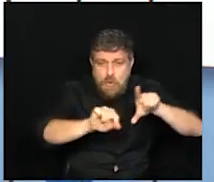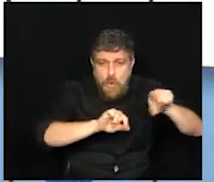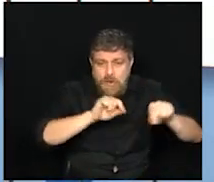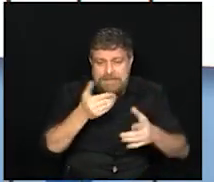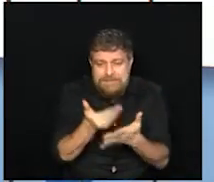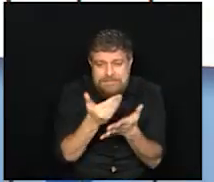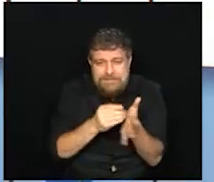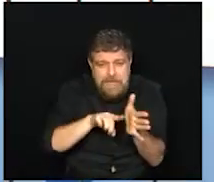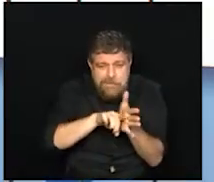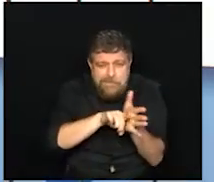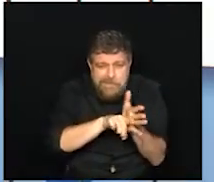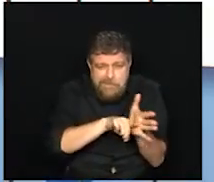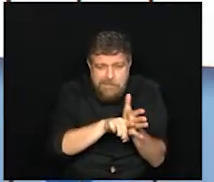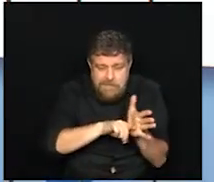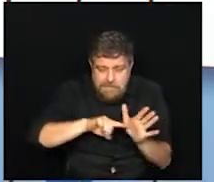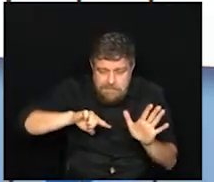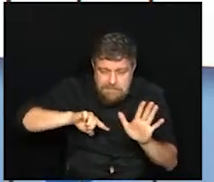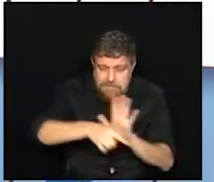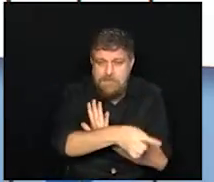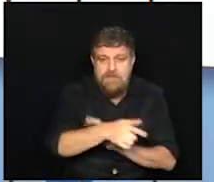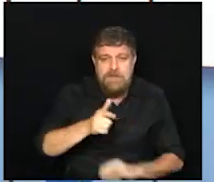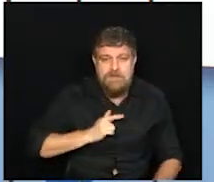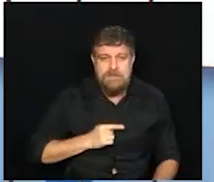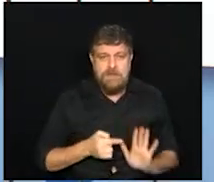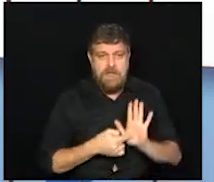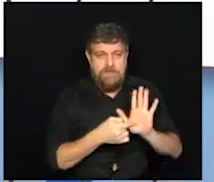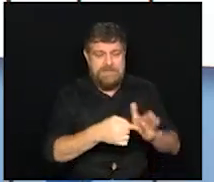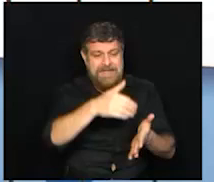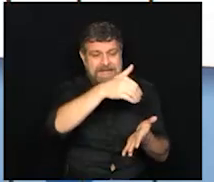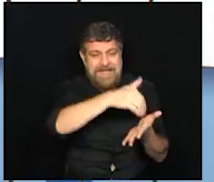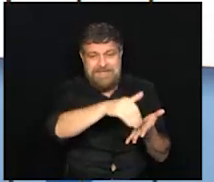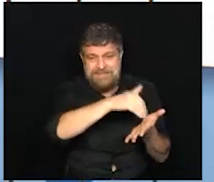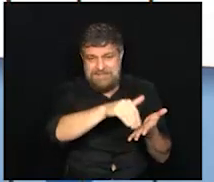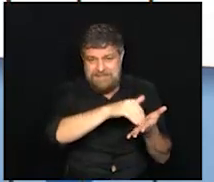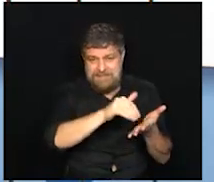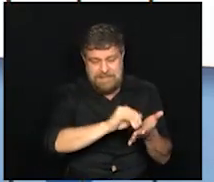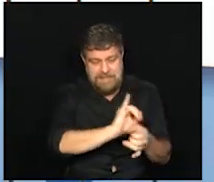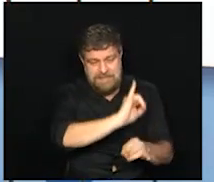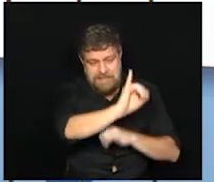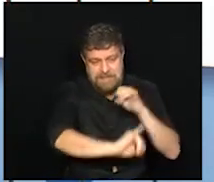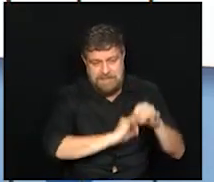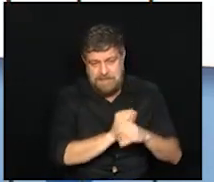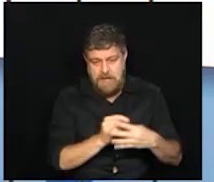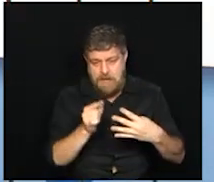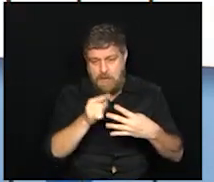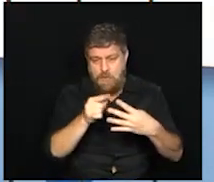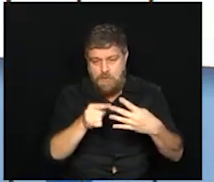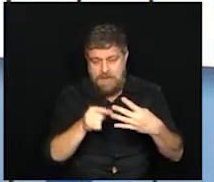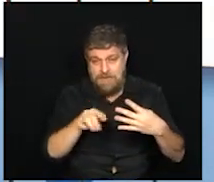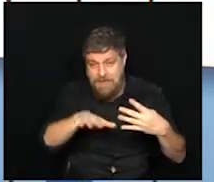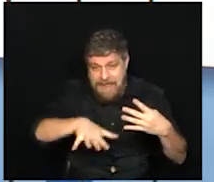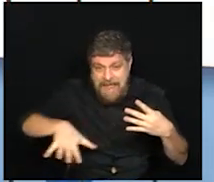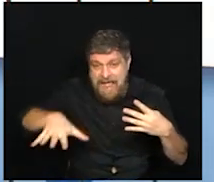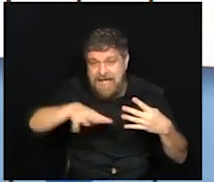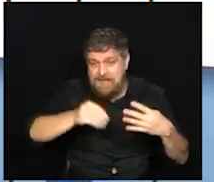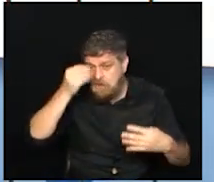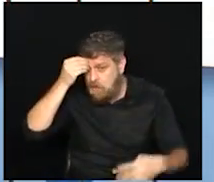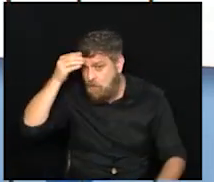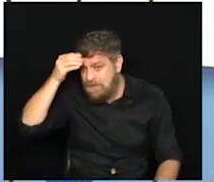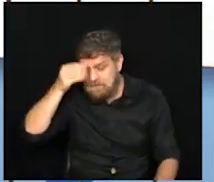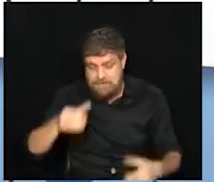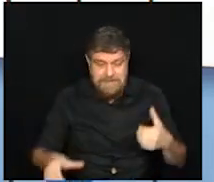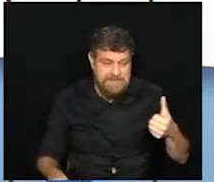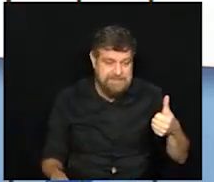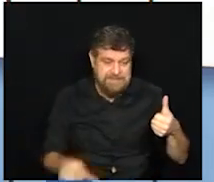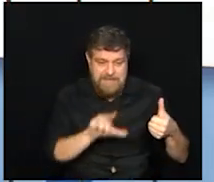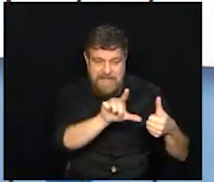aprofundamento curricular, elas estão ali marcadas na Secretaria Digital, 4 delas nas áreas de conhecimento e 6